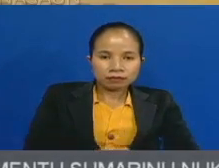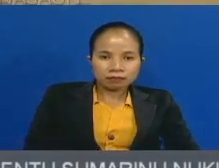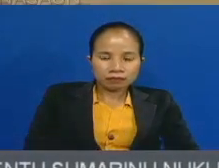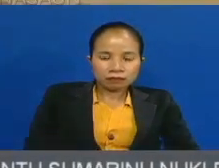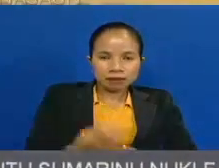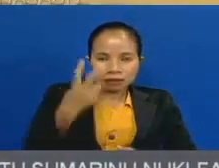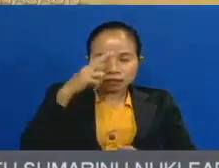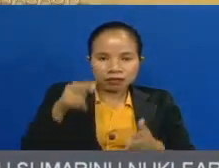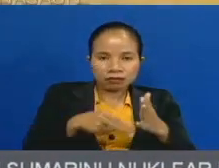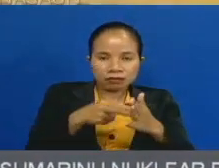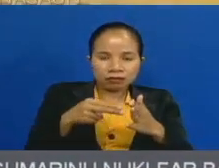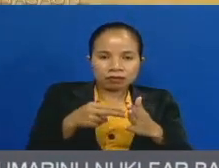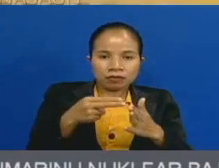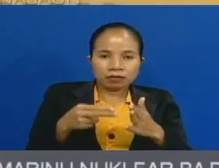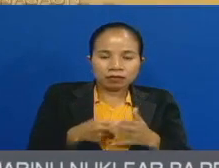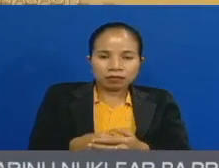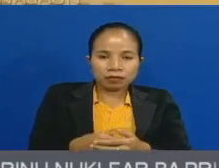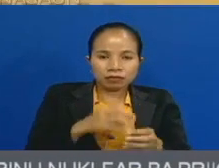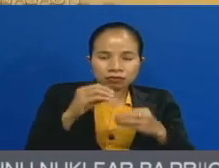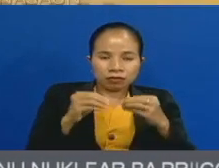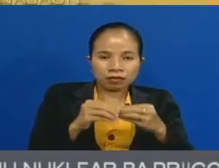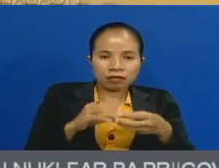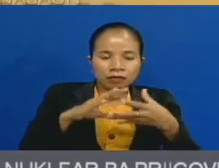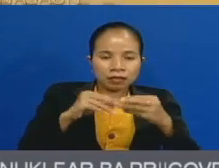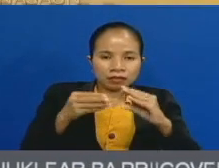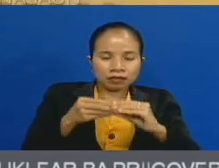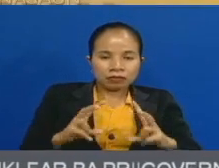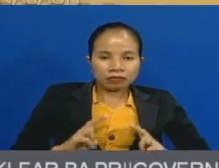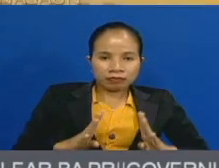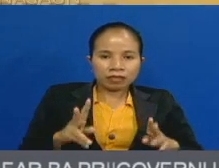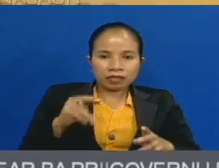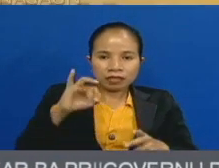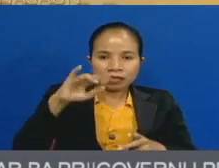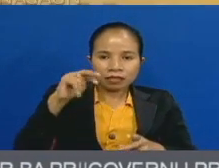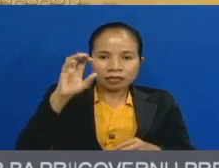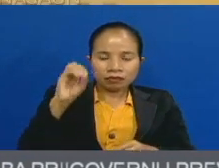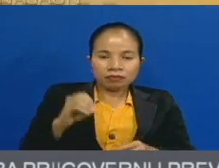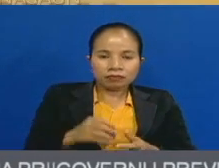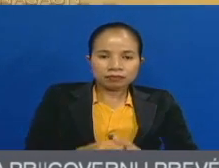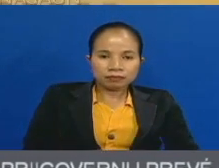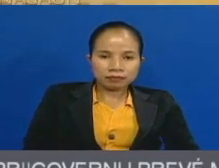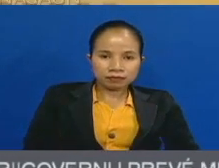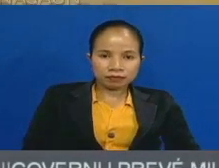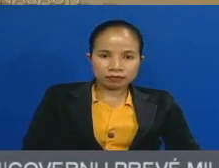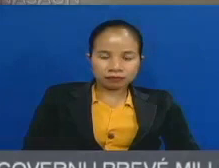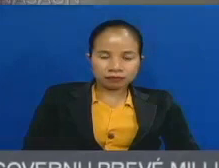Turma acompanha o pacote informativo com a memória saudoso Nino Conde Santana.